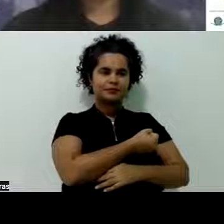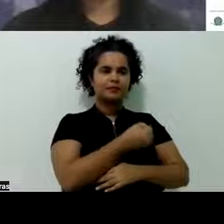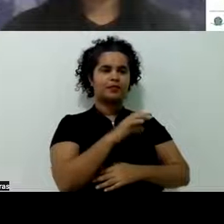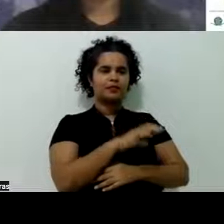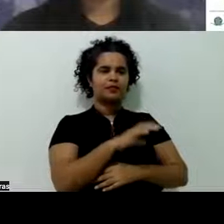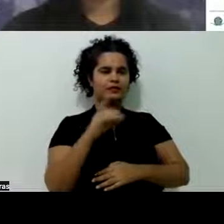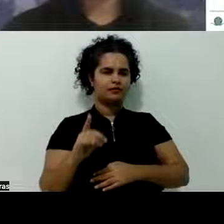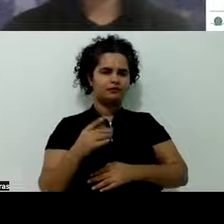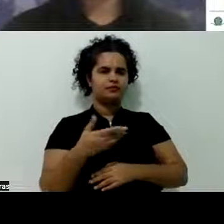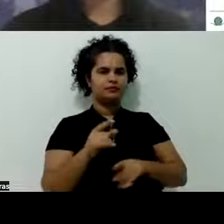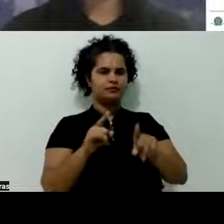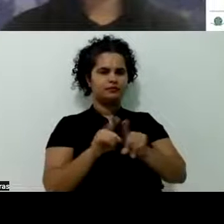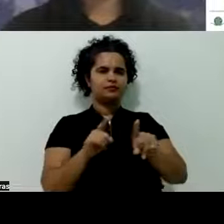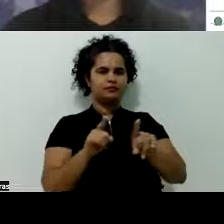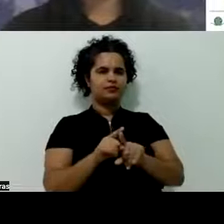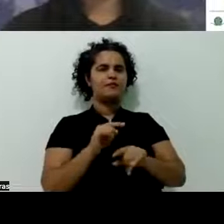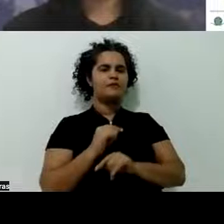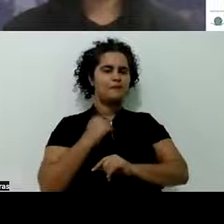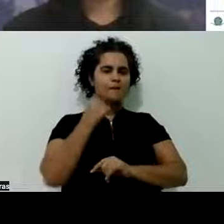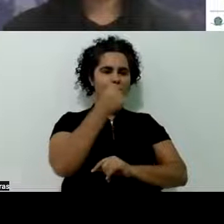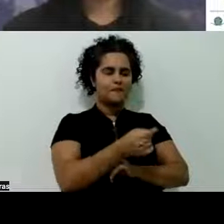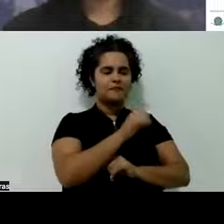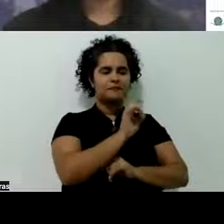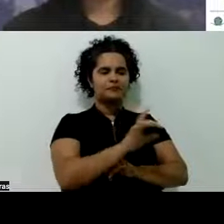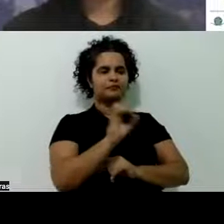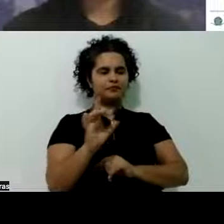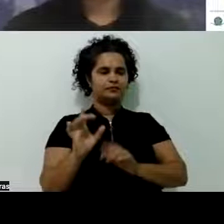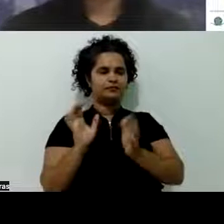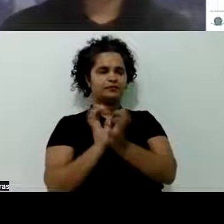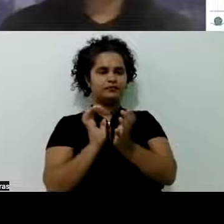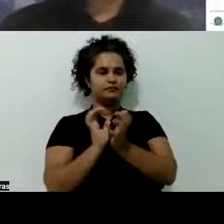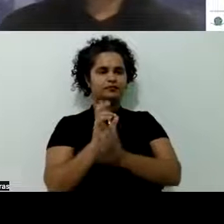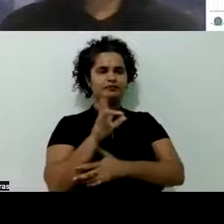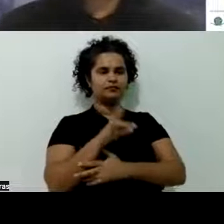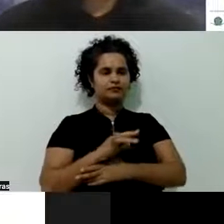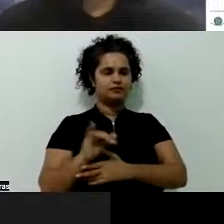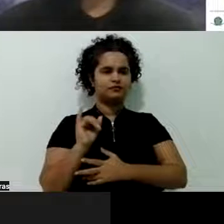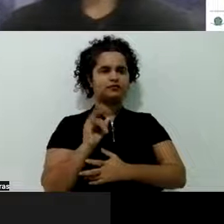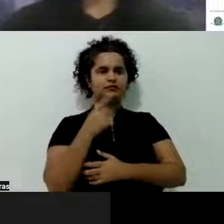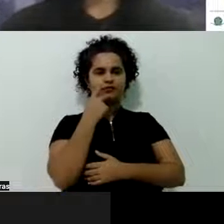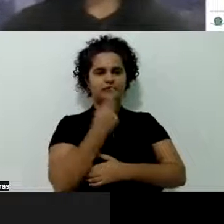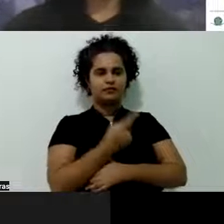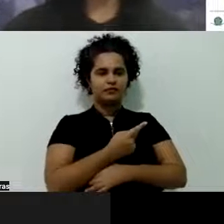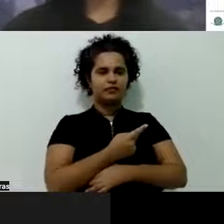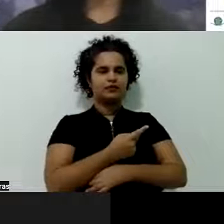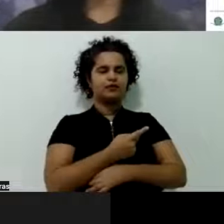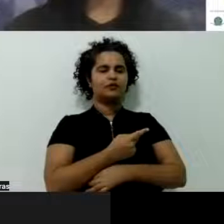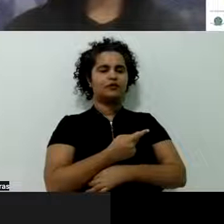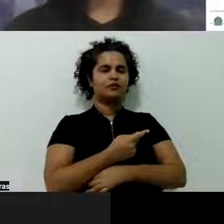coordenador também, e depois cada um da nossa equipe vai falar o